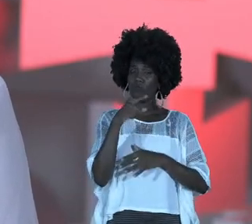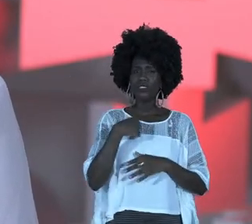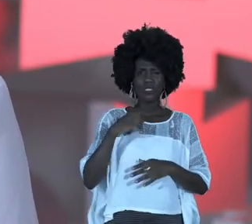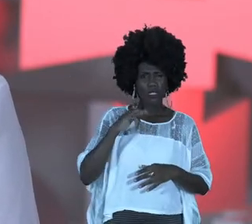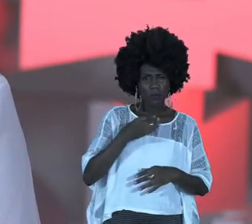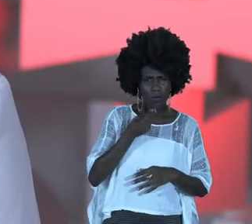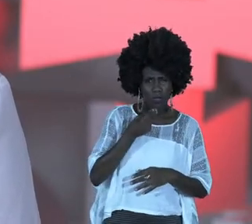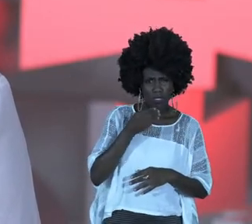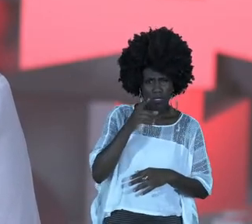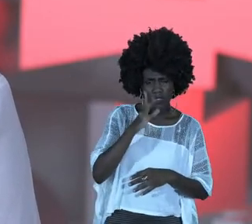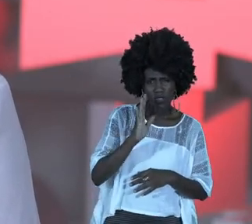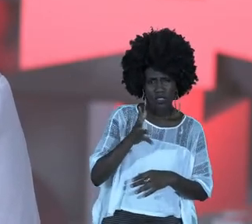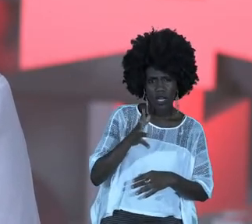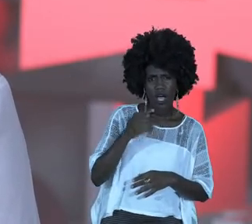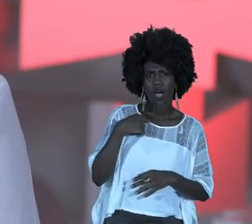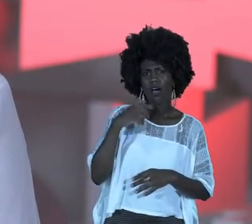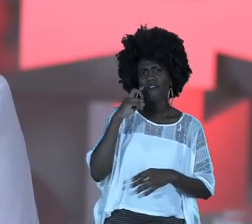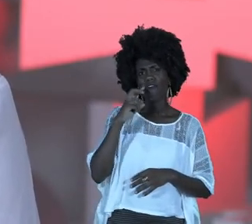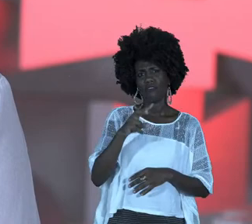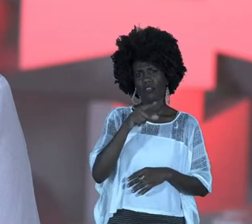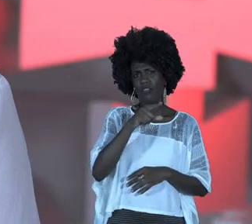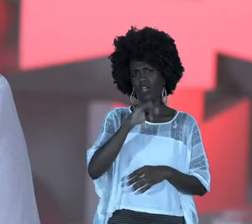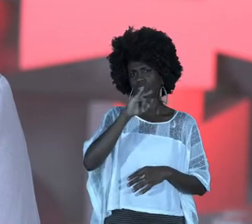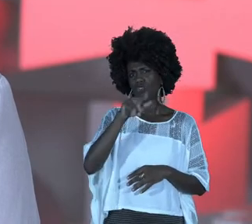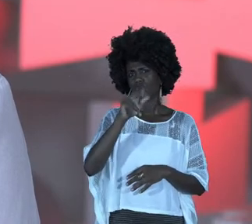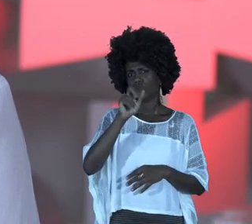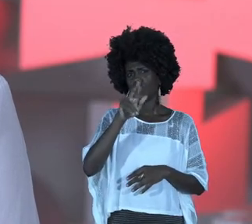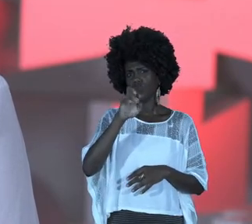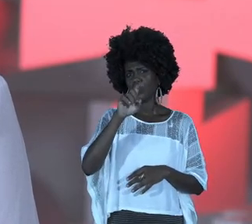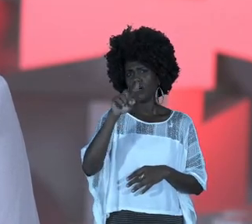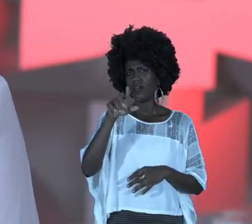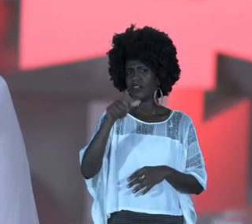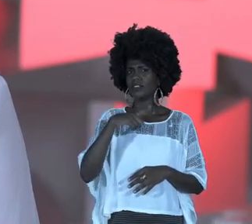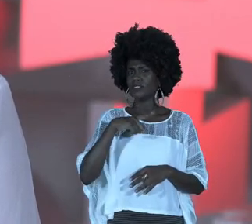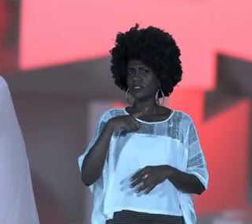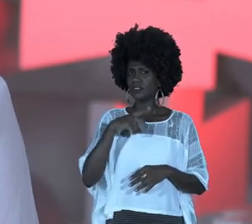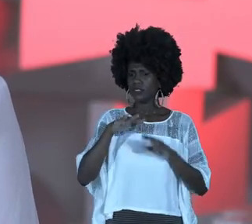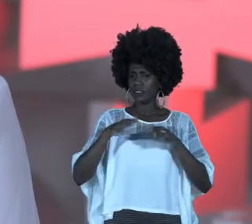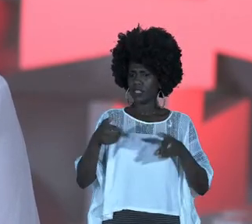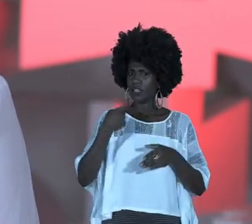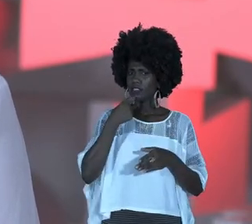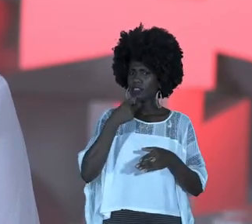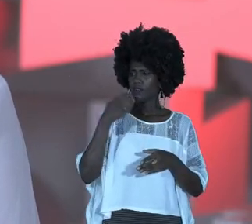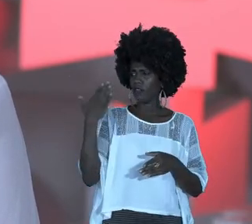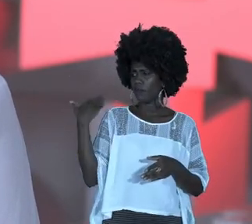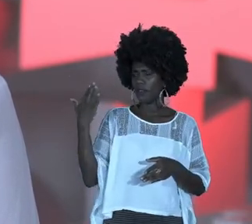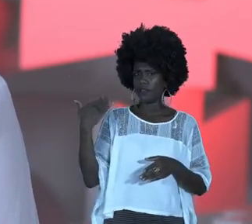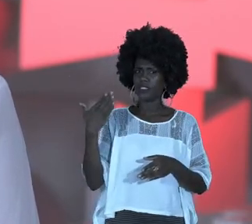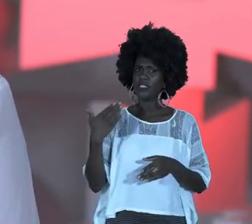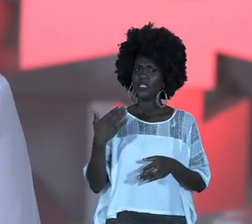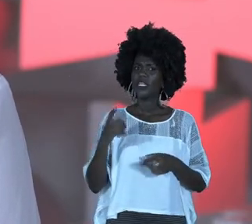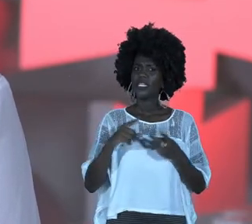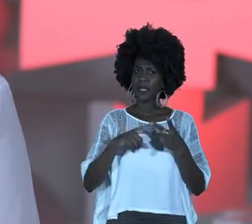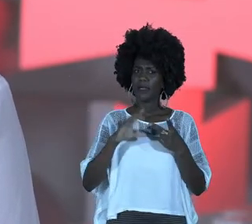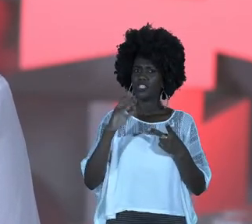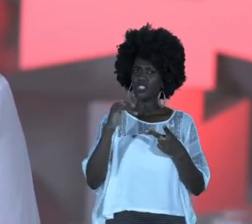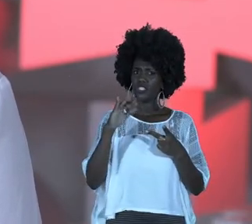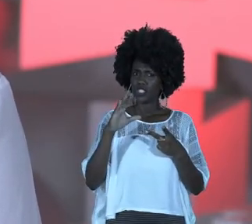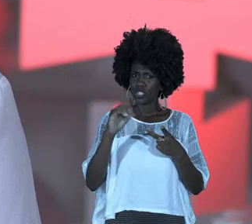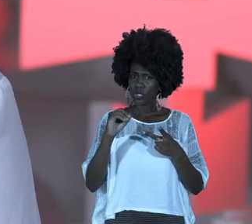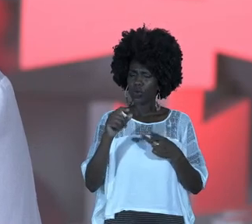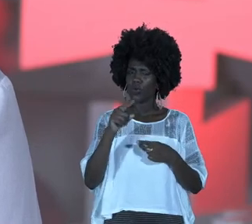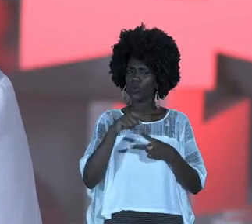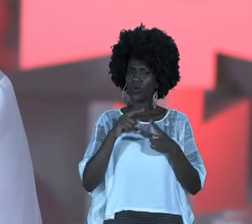oportunidade de ouvir a fala que aconteceu nessa mesa, com Juarez, Pasqualino e Chico